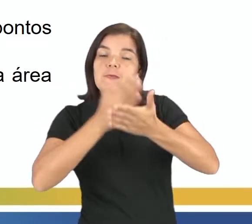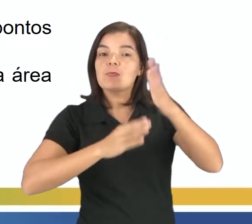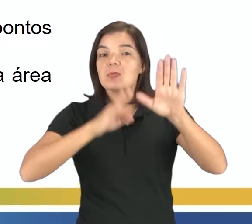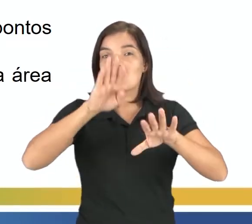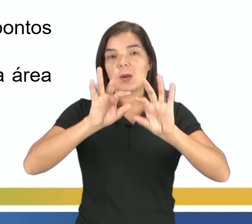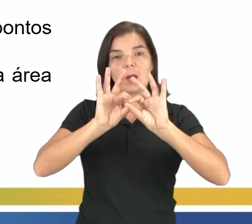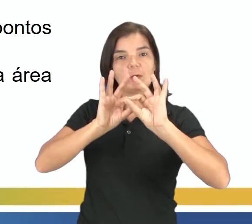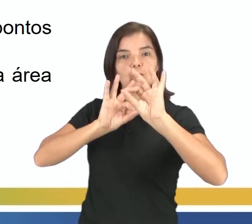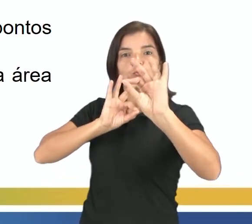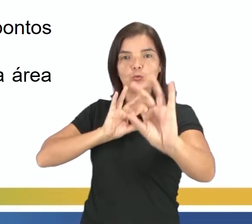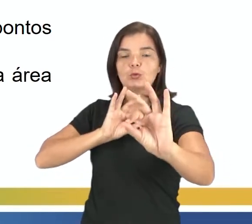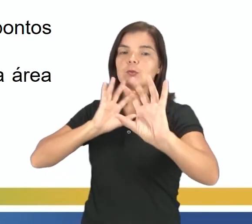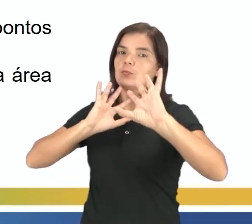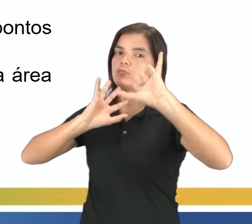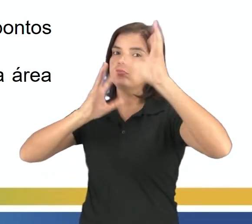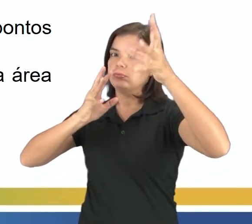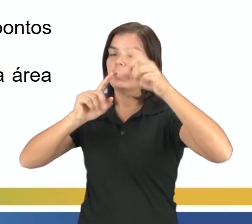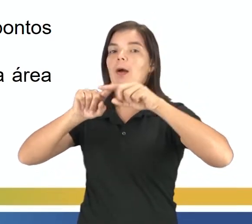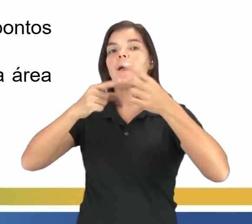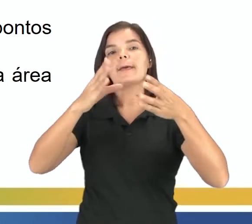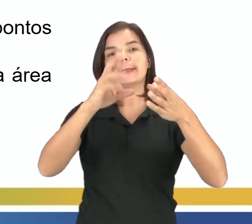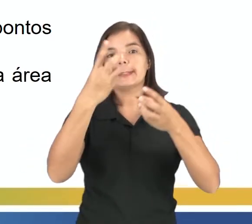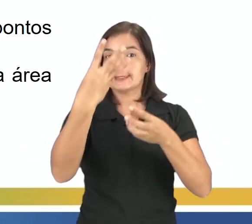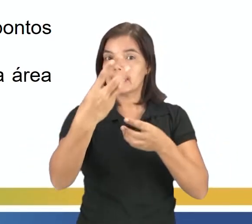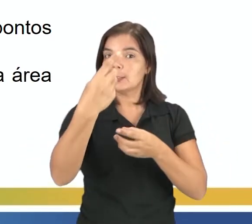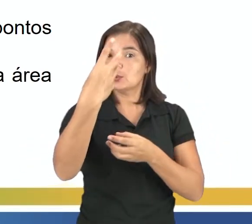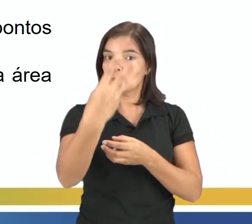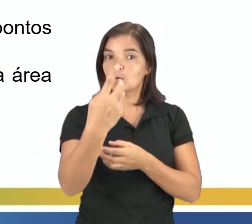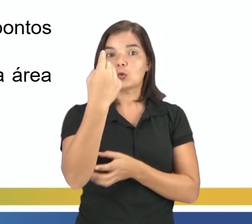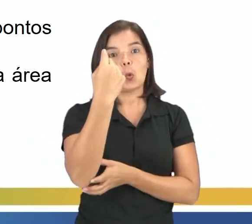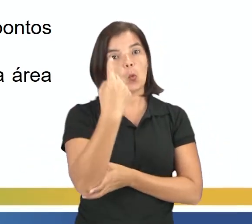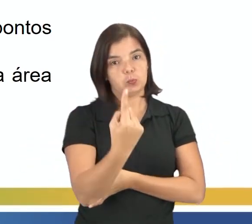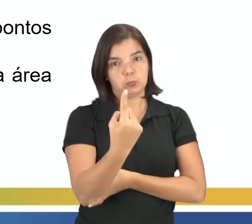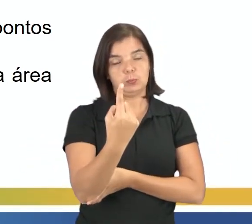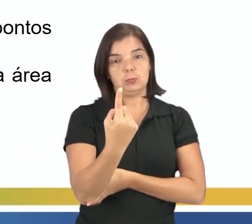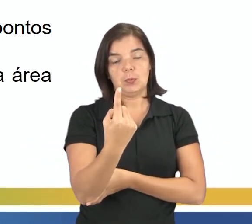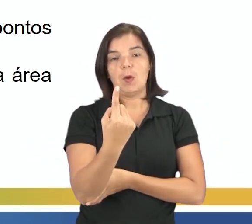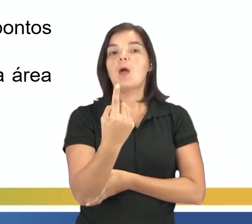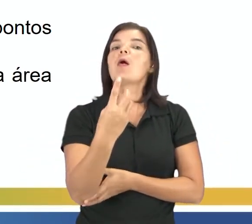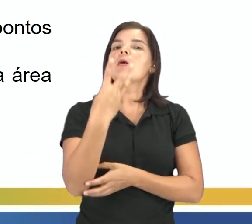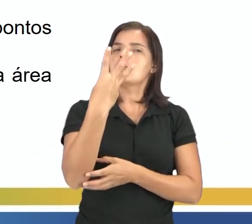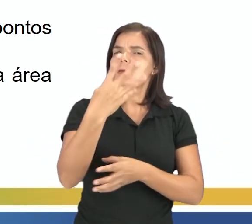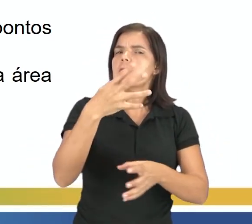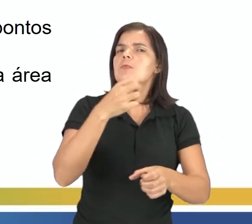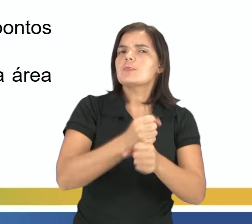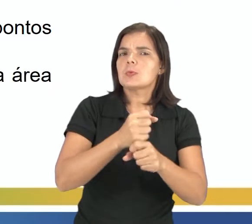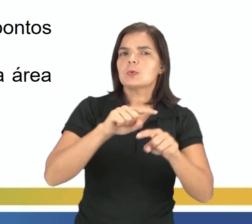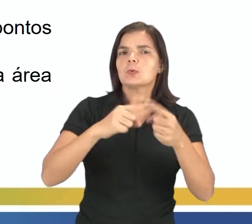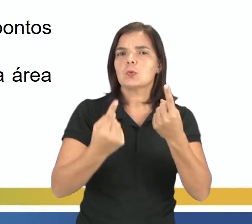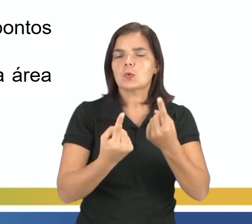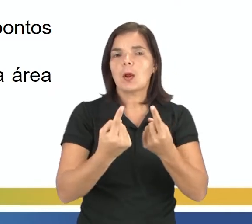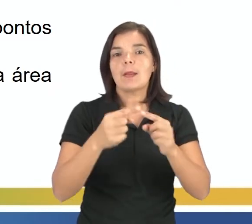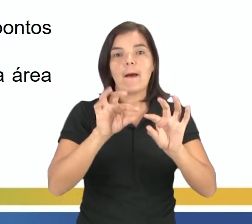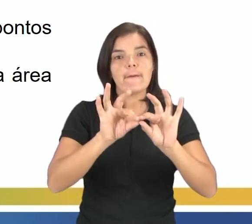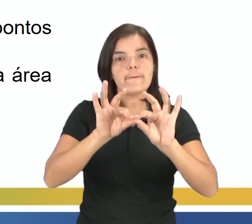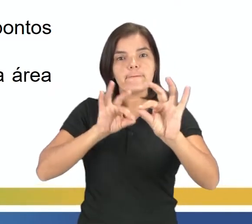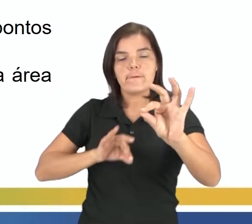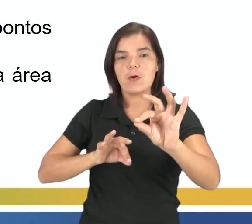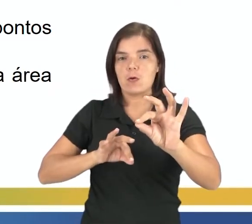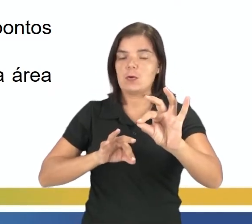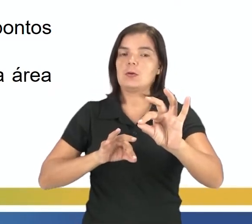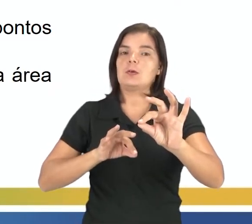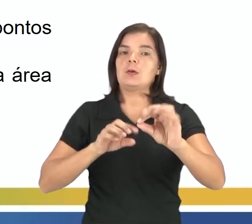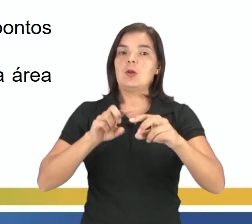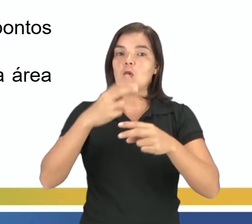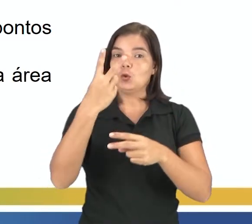com a distância do lançamento. A cesta pode valer 3, 2 ou 1. 3 pontos. Fora da linha dos 3